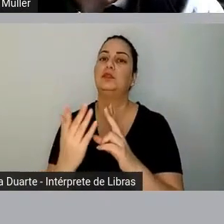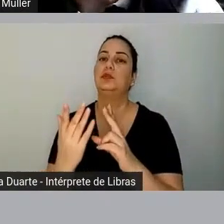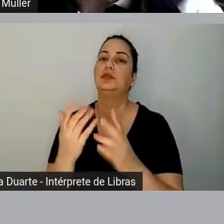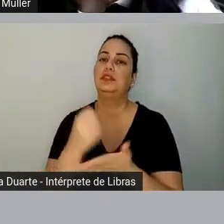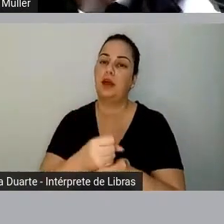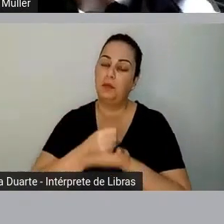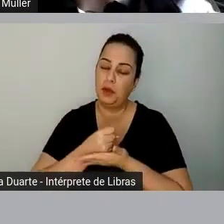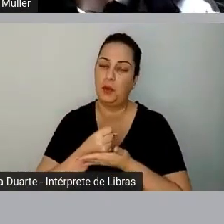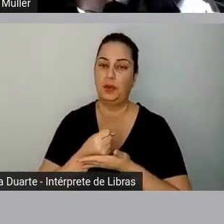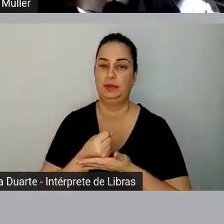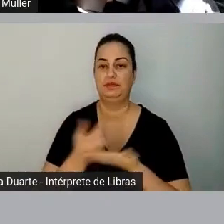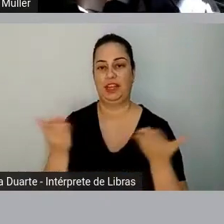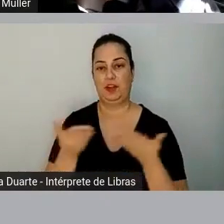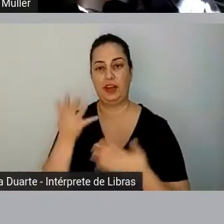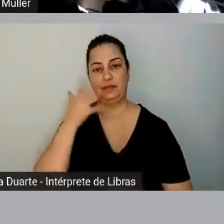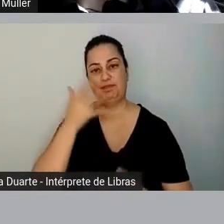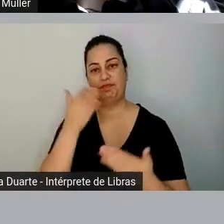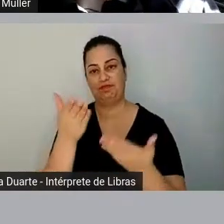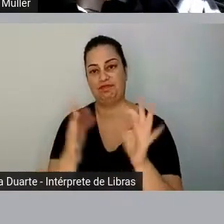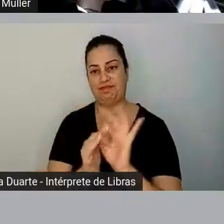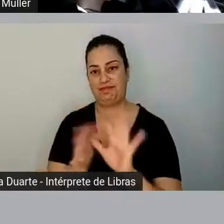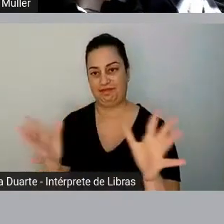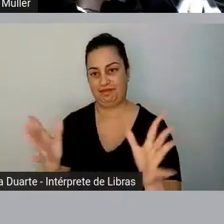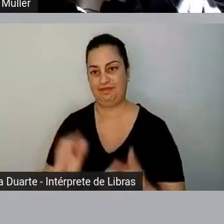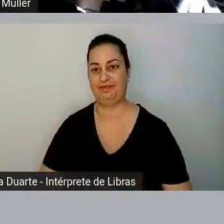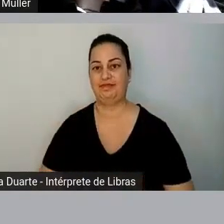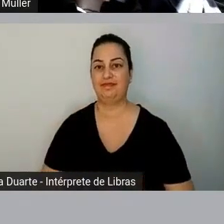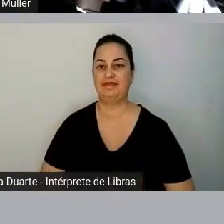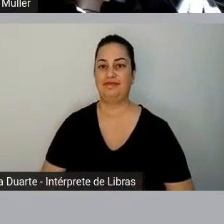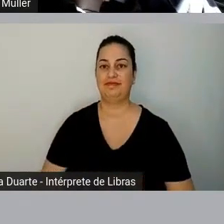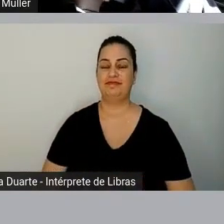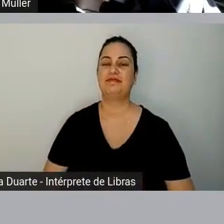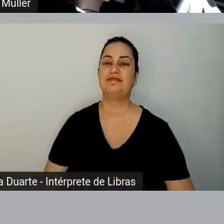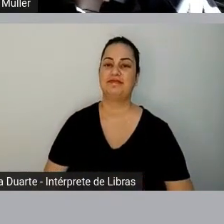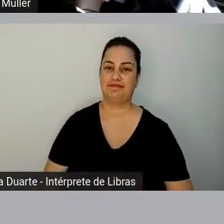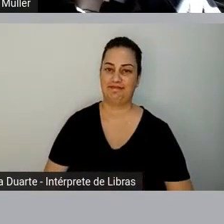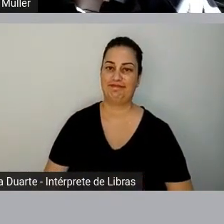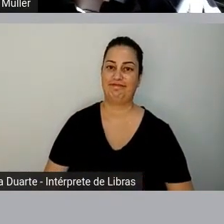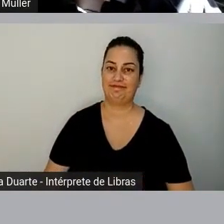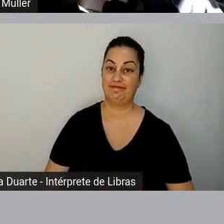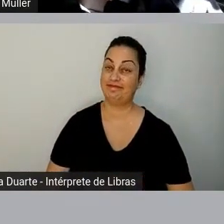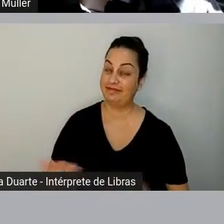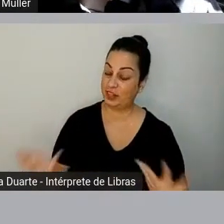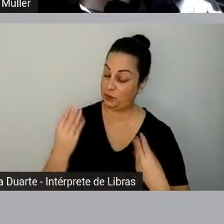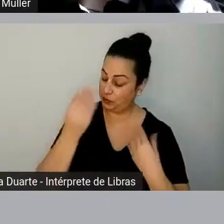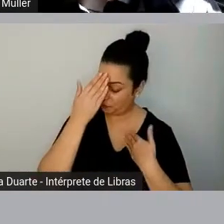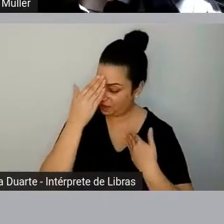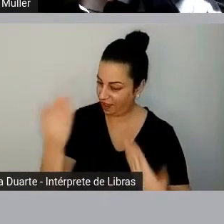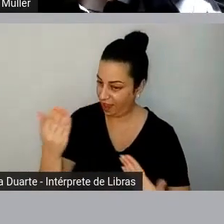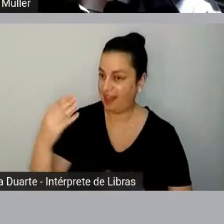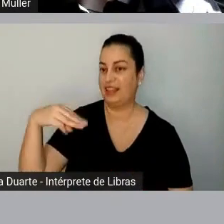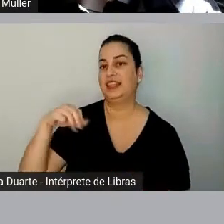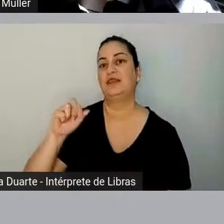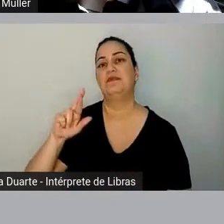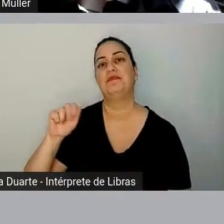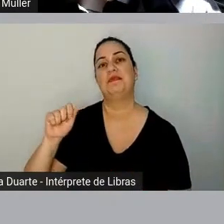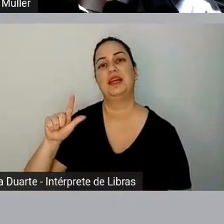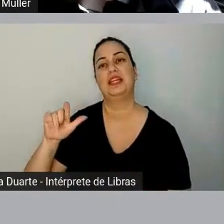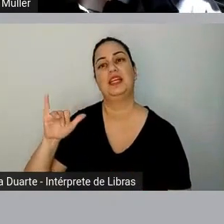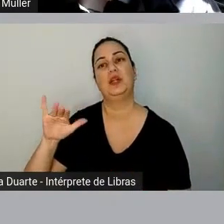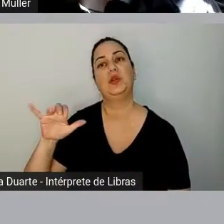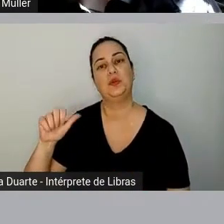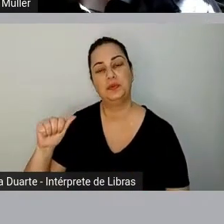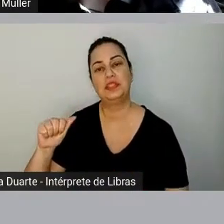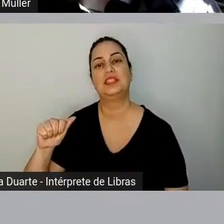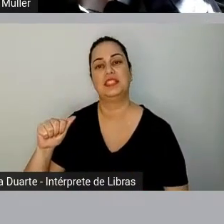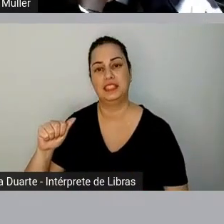seu microfone, muito grato. Obrigado, Maria Lúcia. Prazer estar aqui nesse grande seminário, nessa